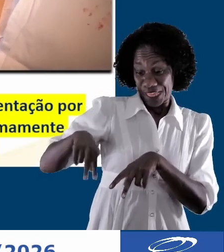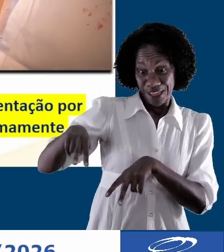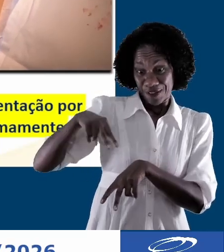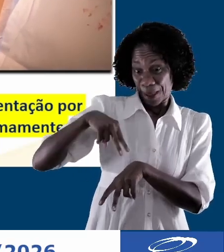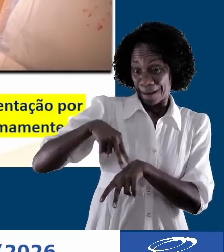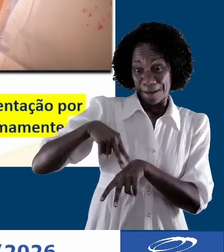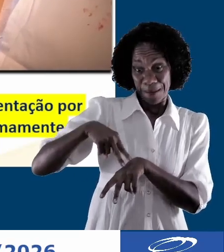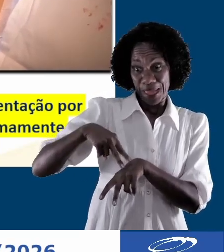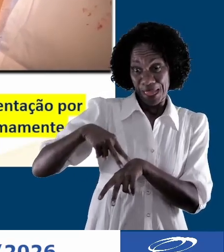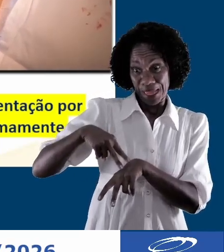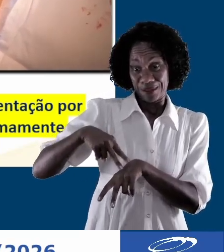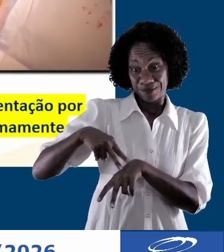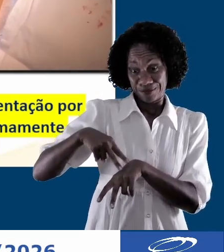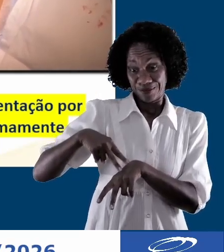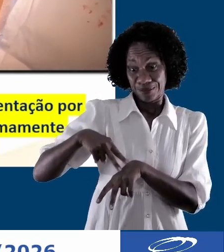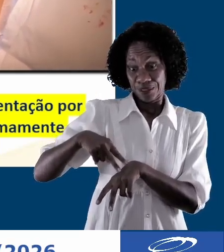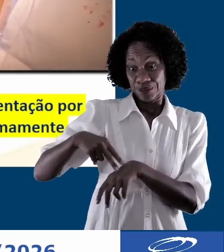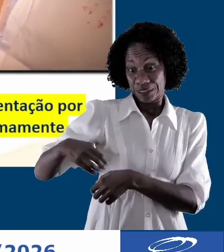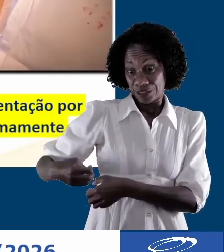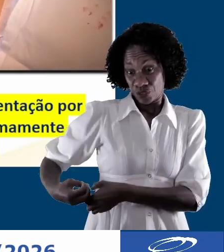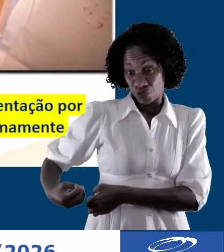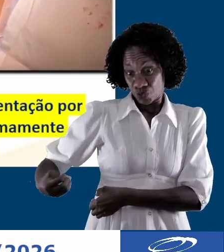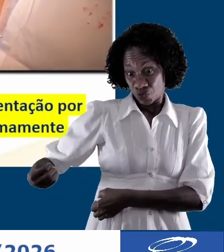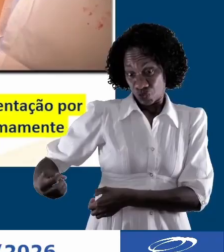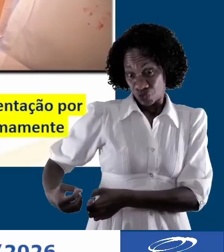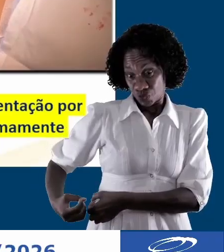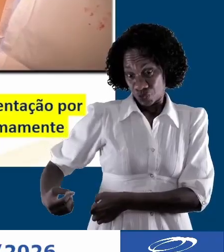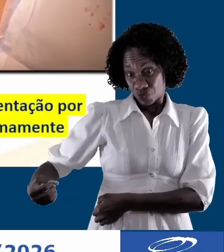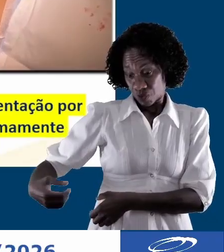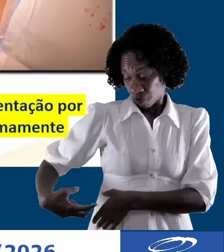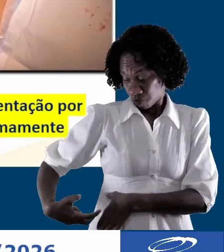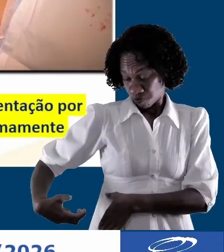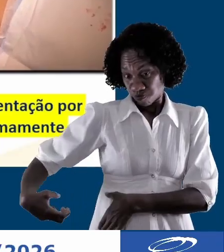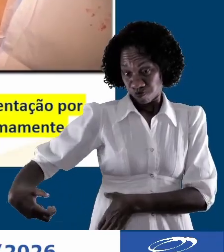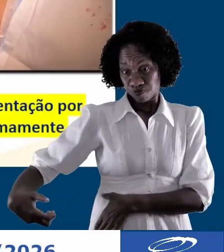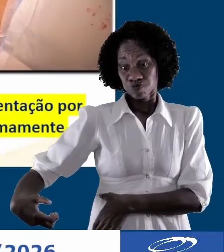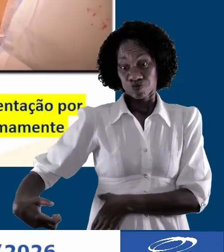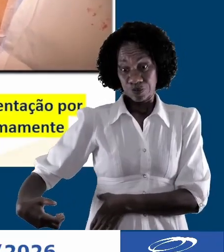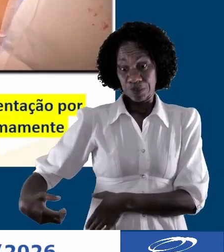lateral, com drenagem do psoas, do abscesso do psoas, desbridamento.